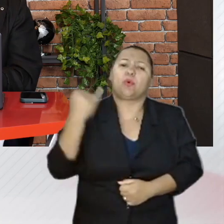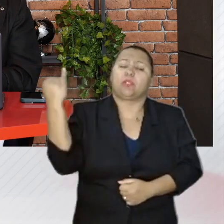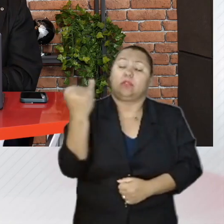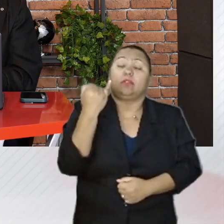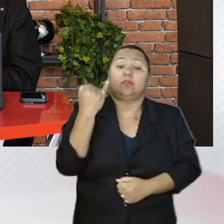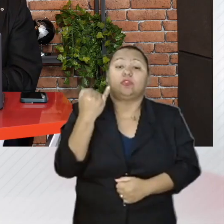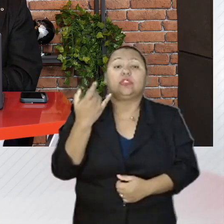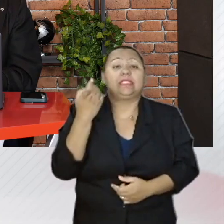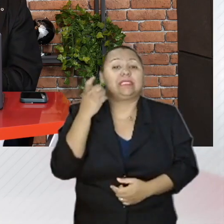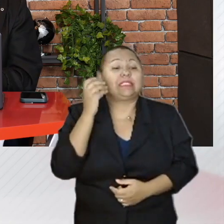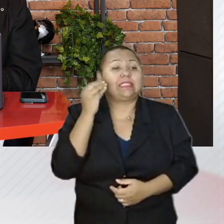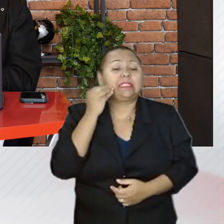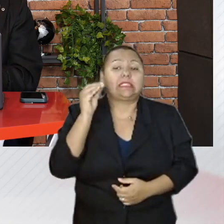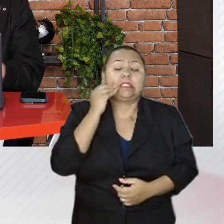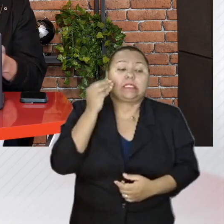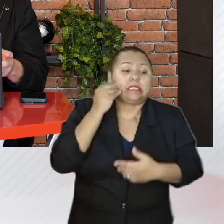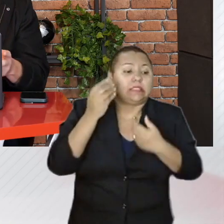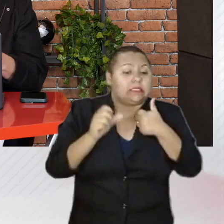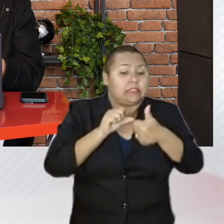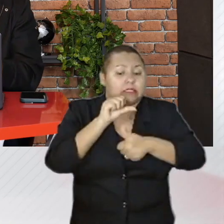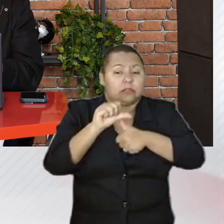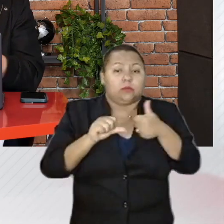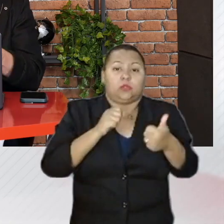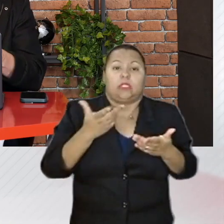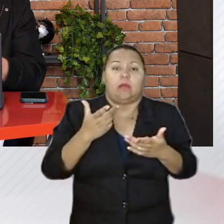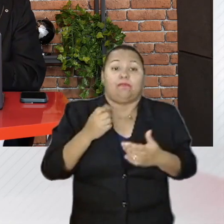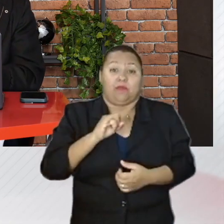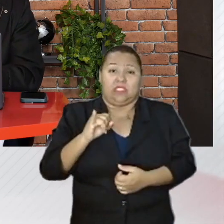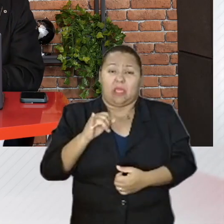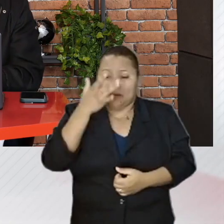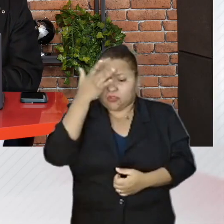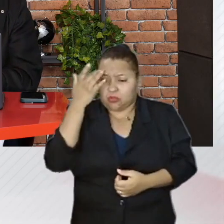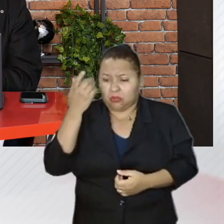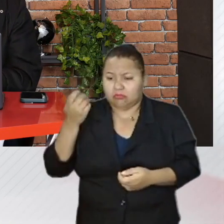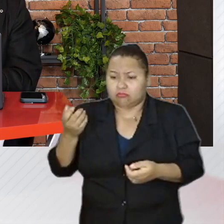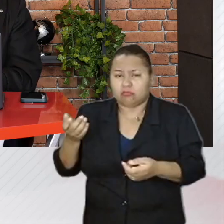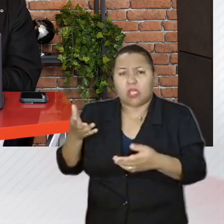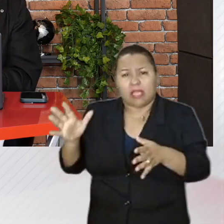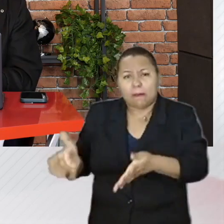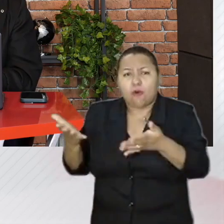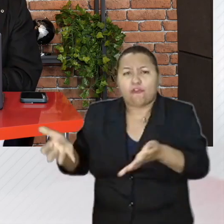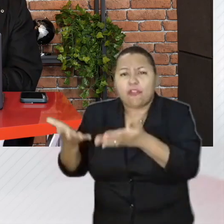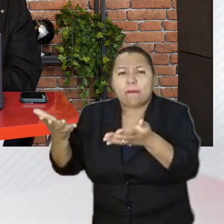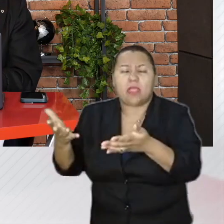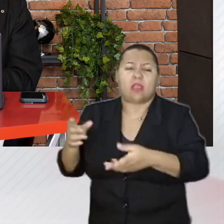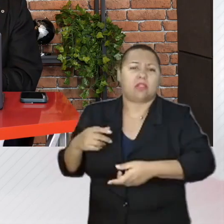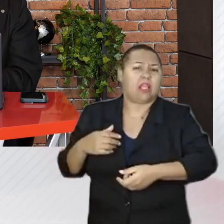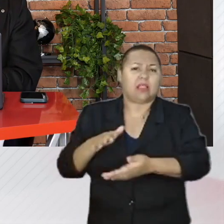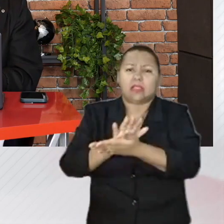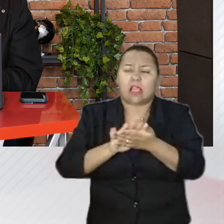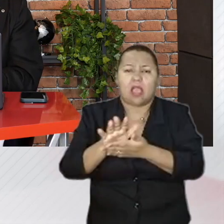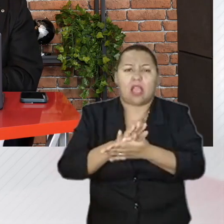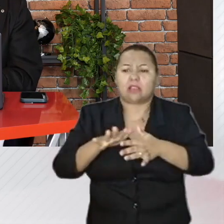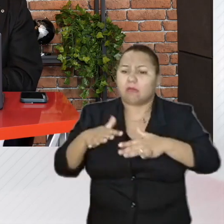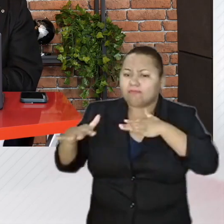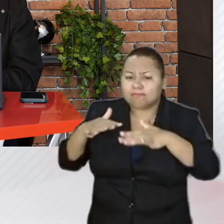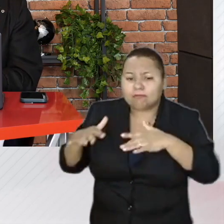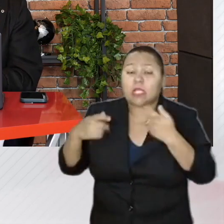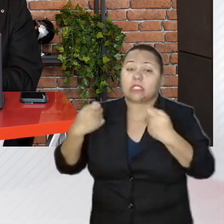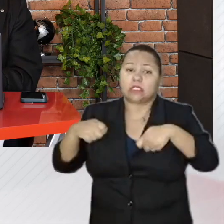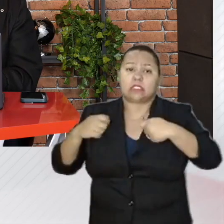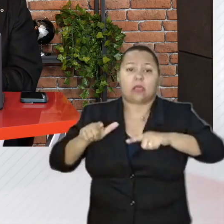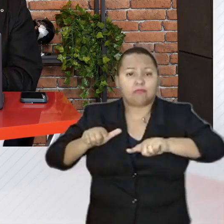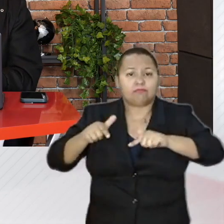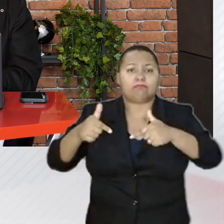tentar corrigir essas distorções. Porque se ninguém mexe, se ninguém toca, se vocês não se mobilizam, é evidente que passa batido. É algo que as